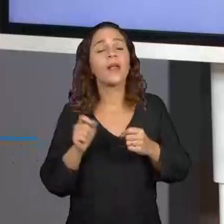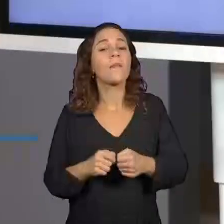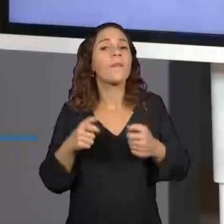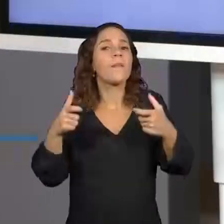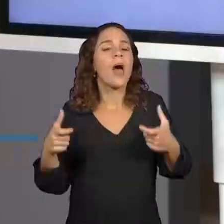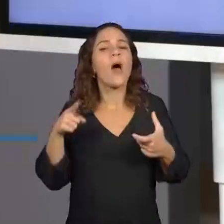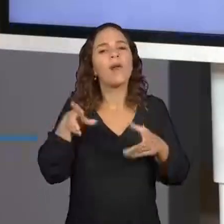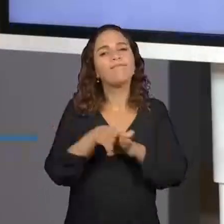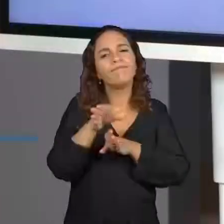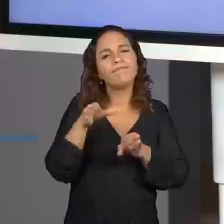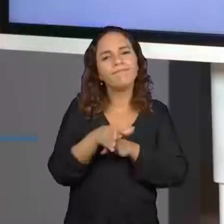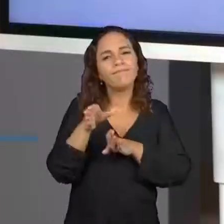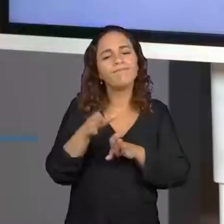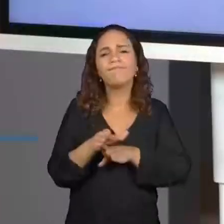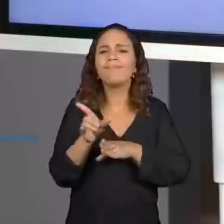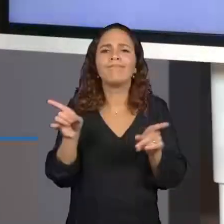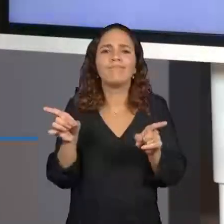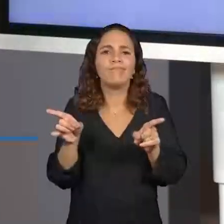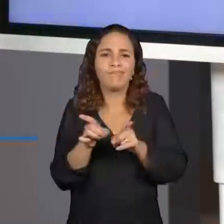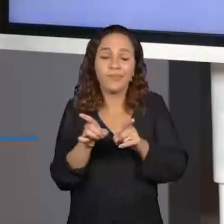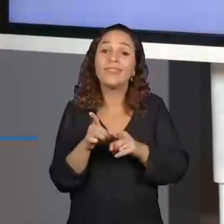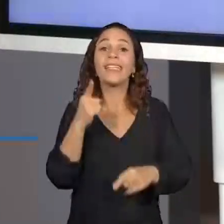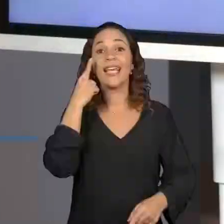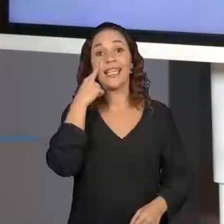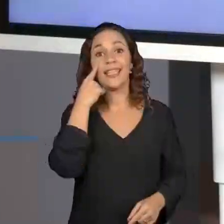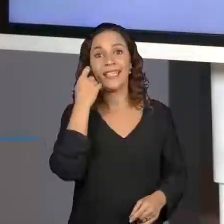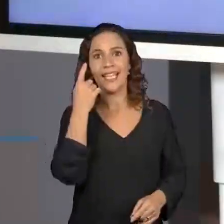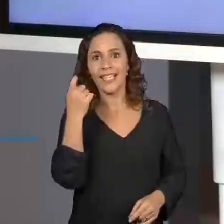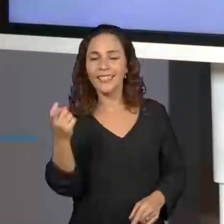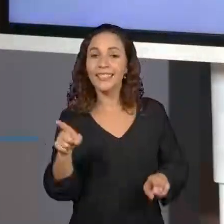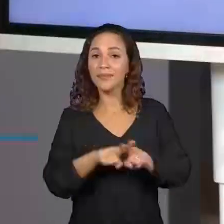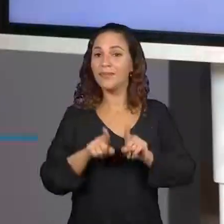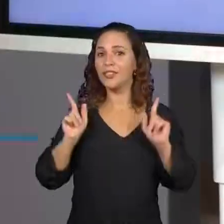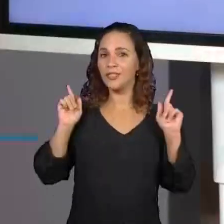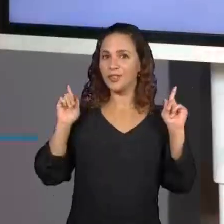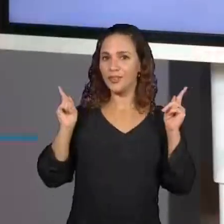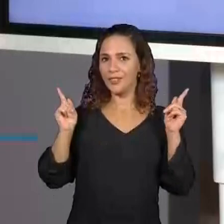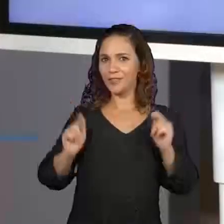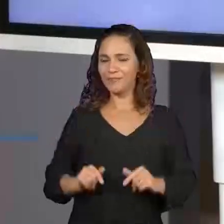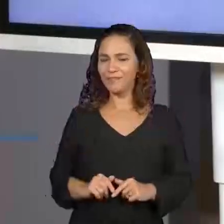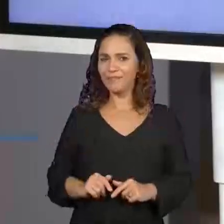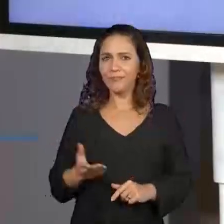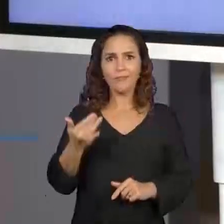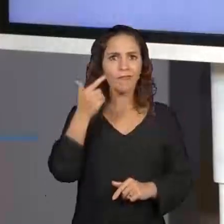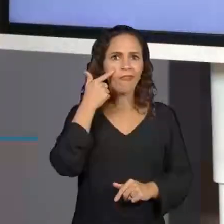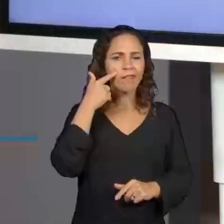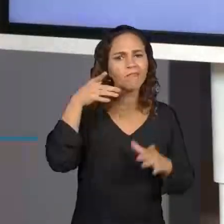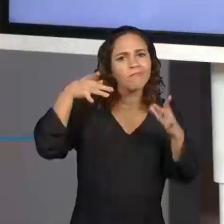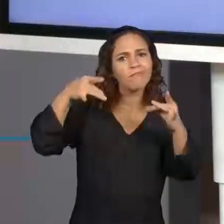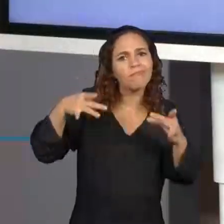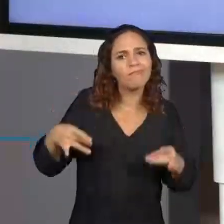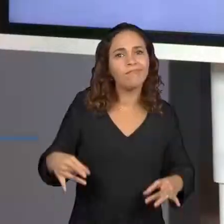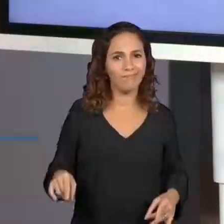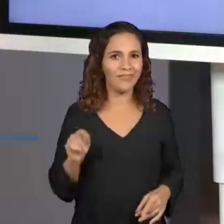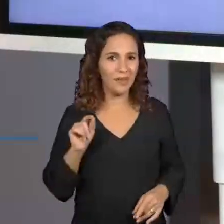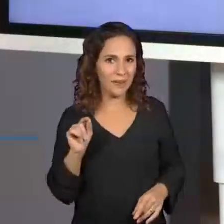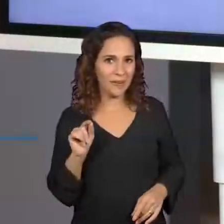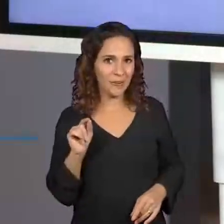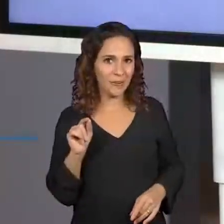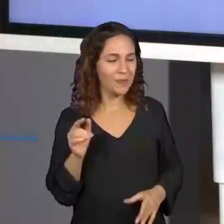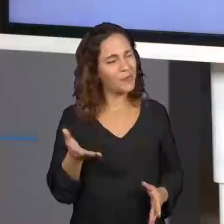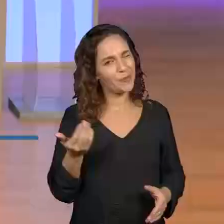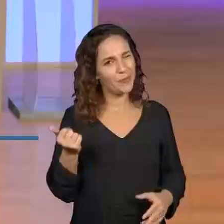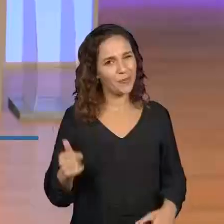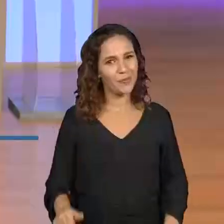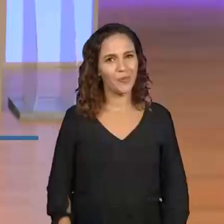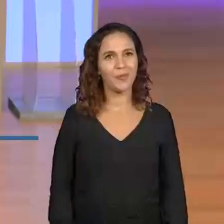em instruções bem curtinhas e bem interessantes, bem divertidas. Então, vamos ver sobre o que será o nosso Você Sabia da